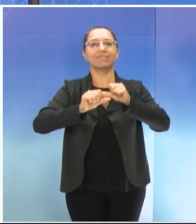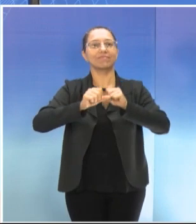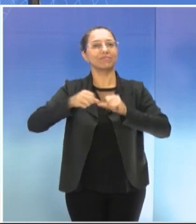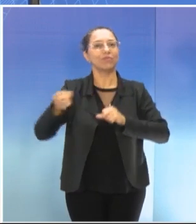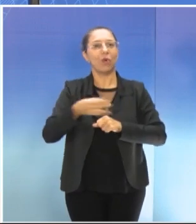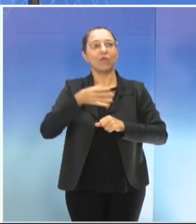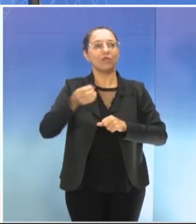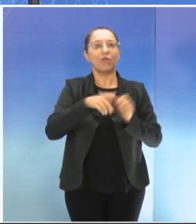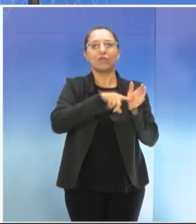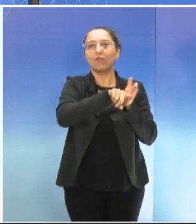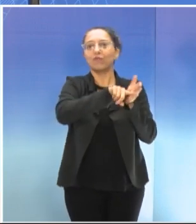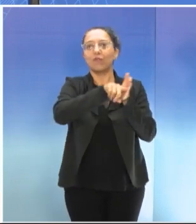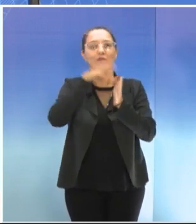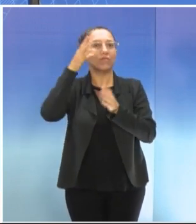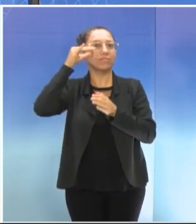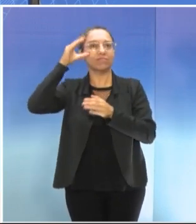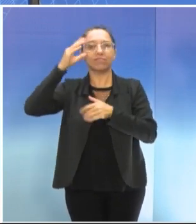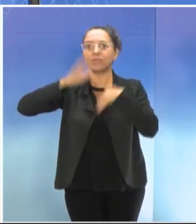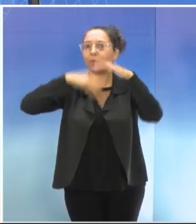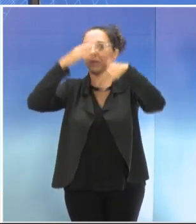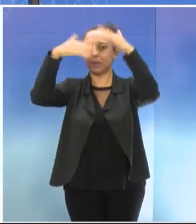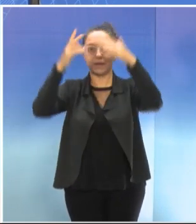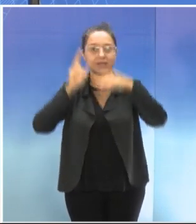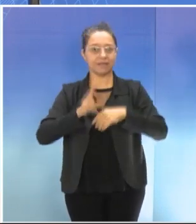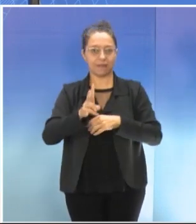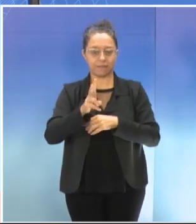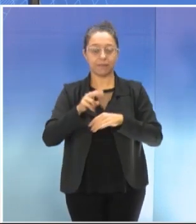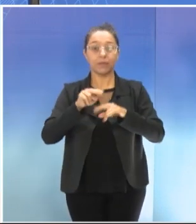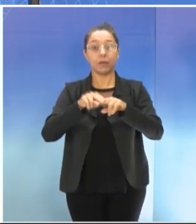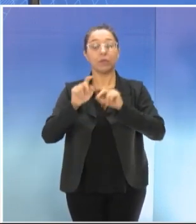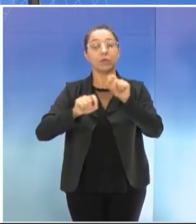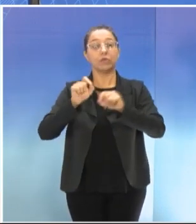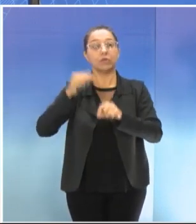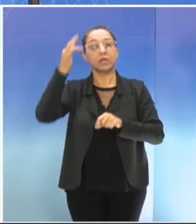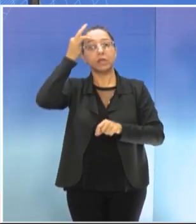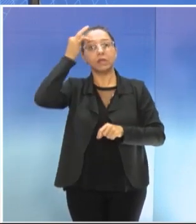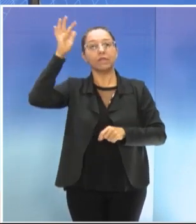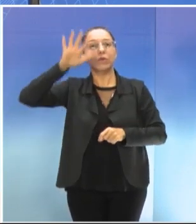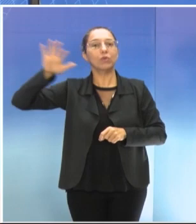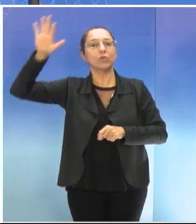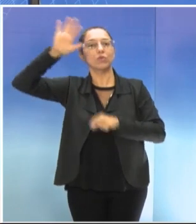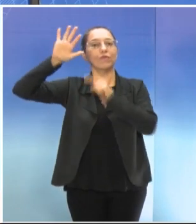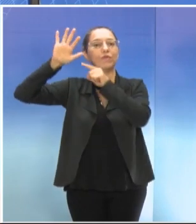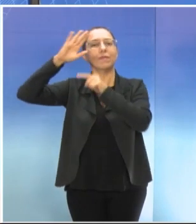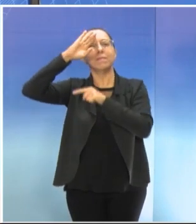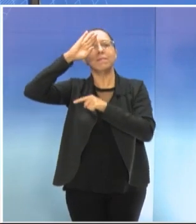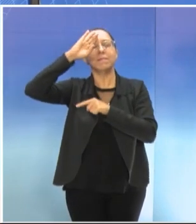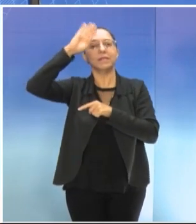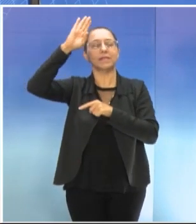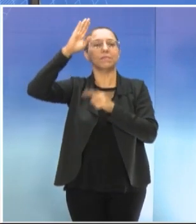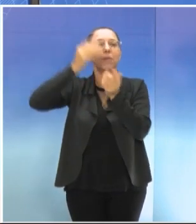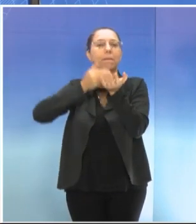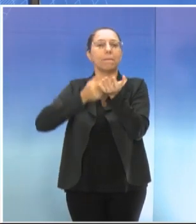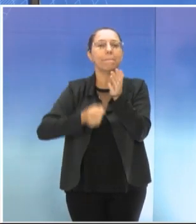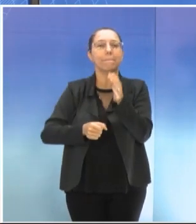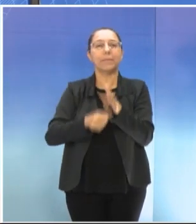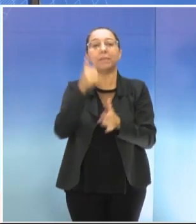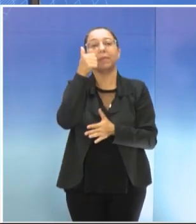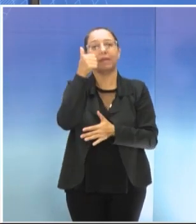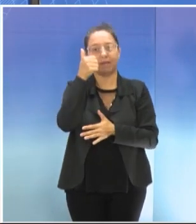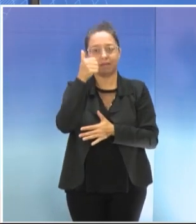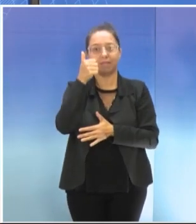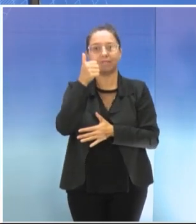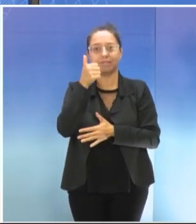tornar uma ciência. E a filosofia não se resume apenas a uma ciência. A filosofia ela é mãe de todas as